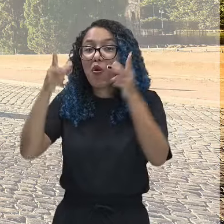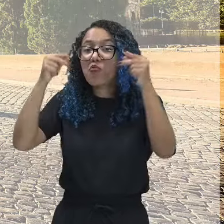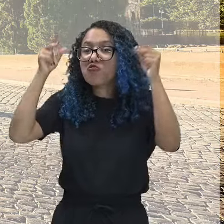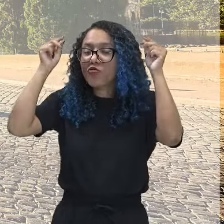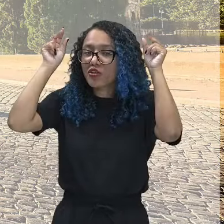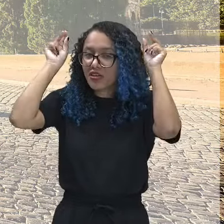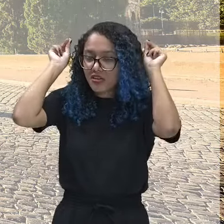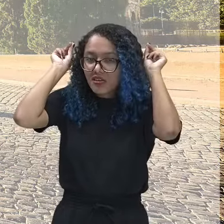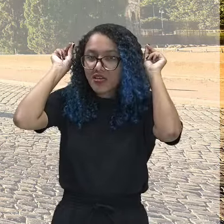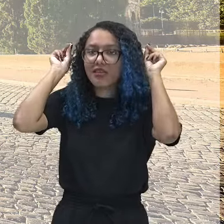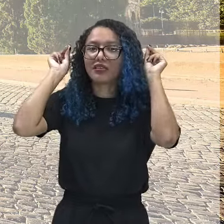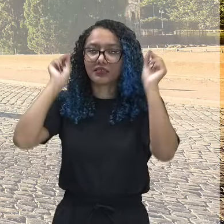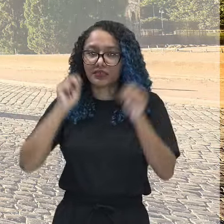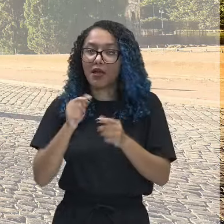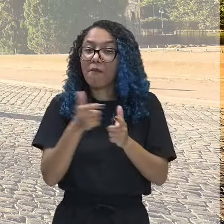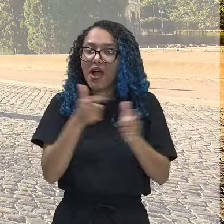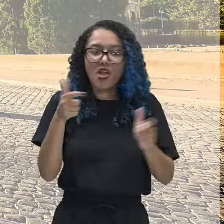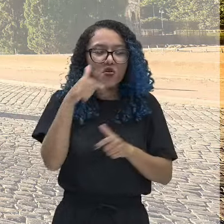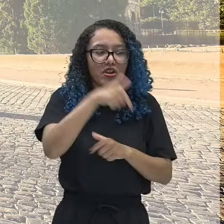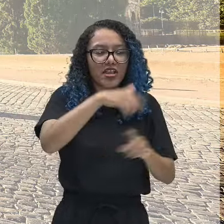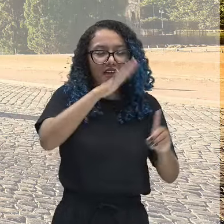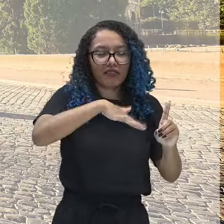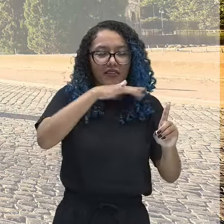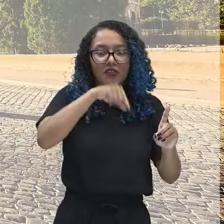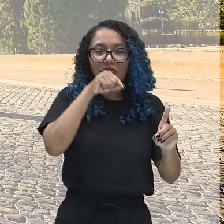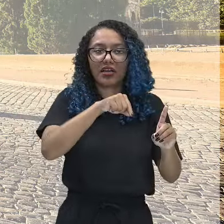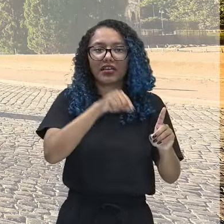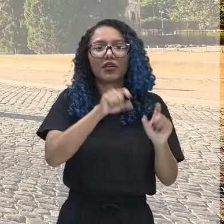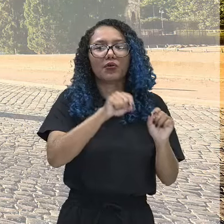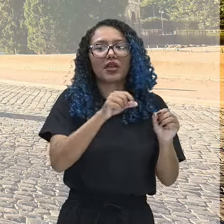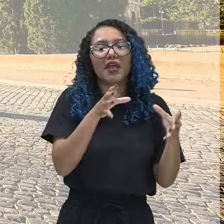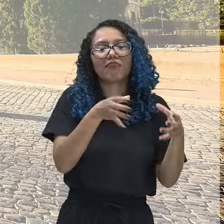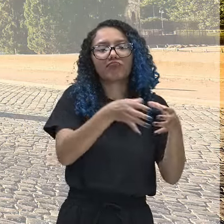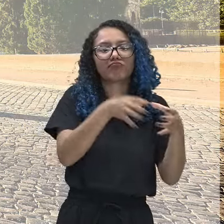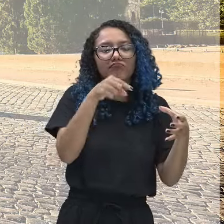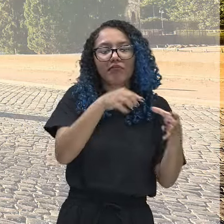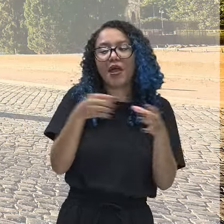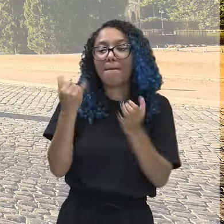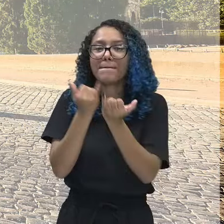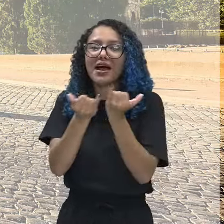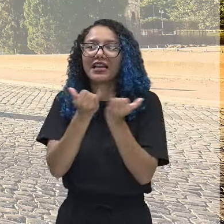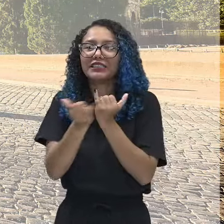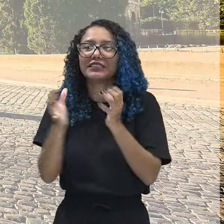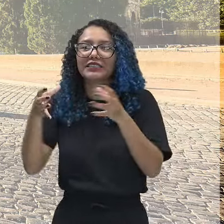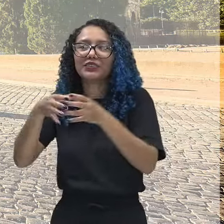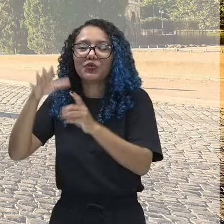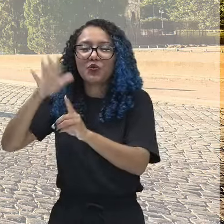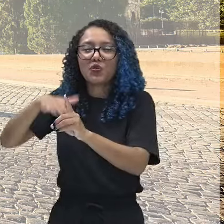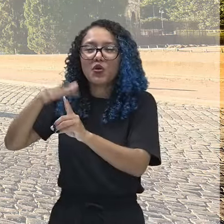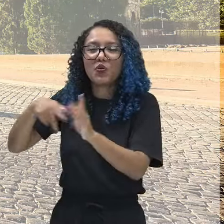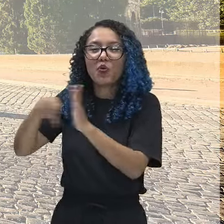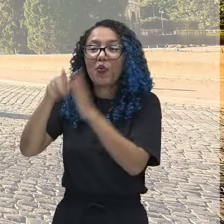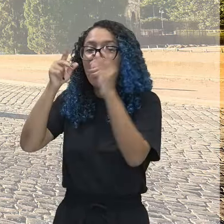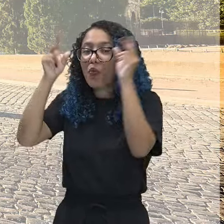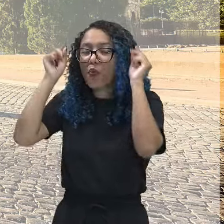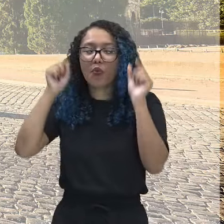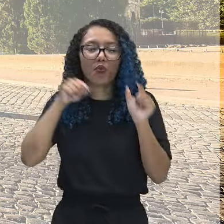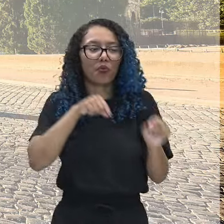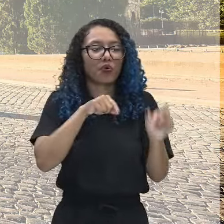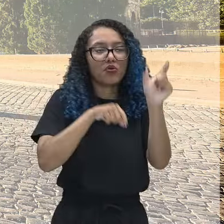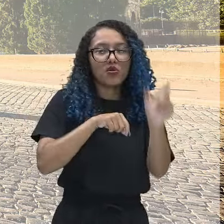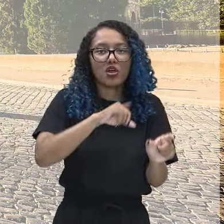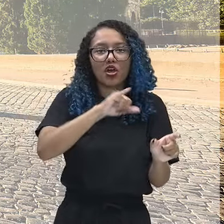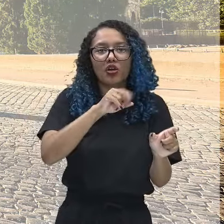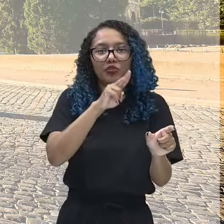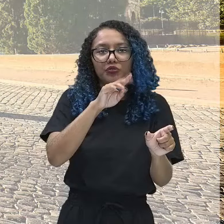dos deuses do panteão romano eram semelhantes aos deuses do panteão grego. O próprio Júpiter, que é considerado um dos mais